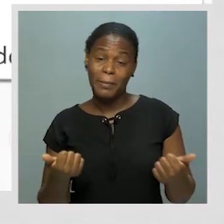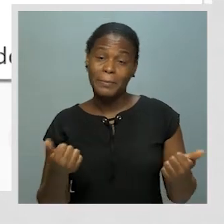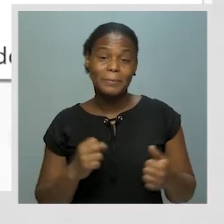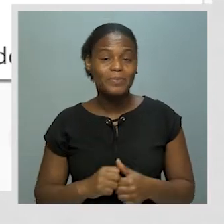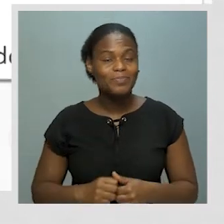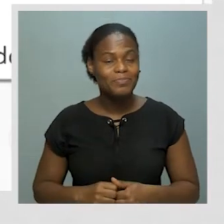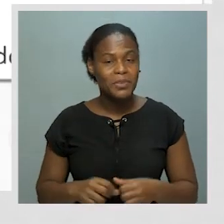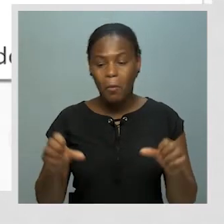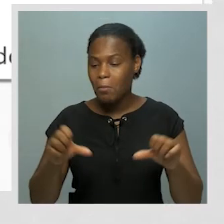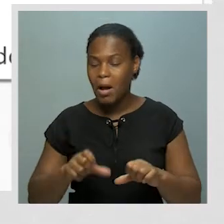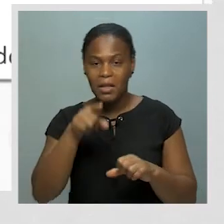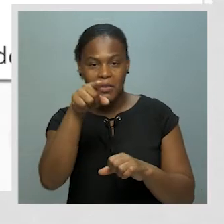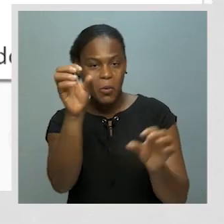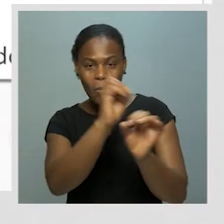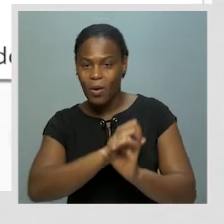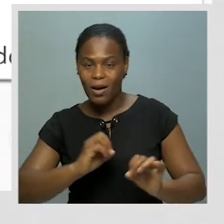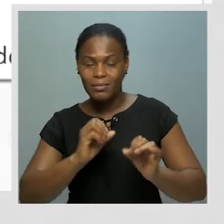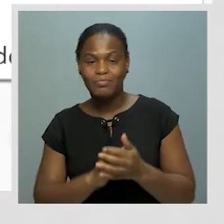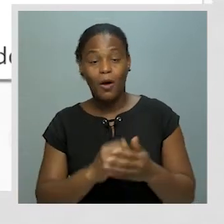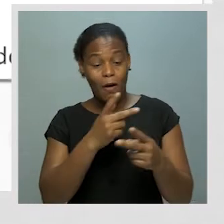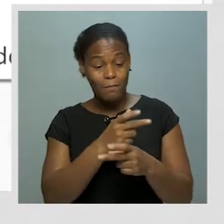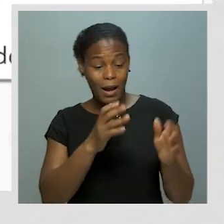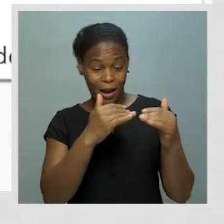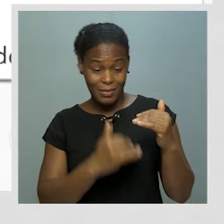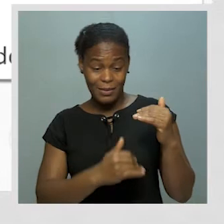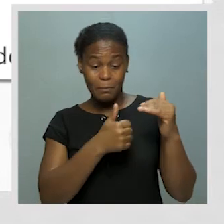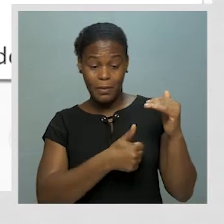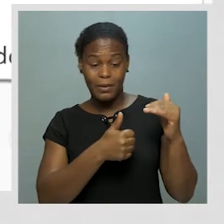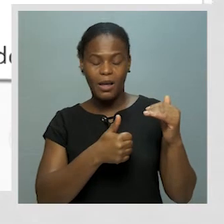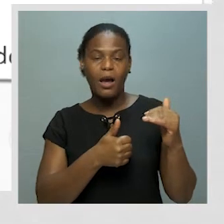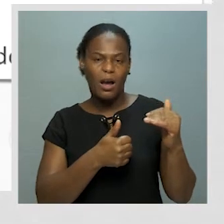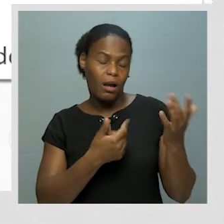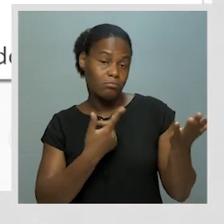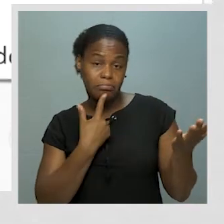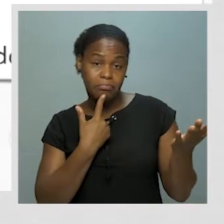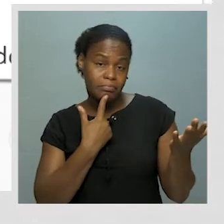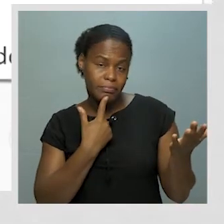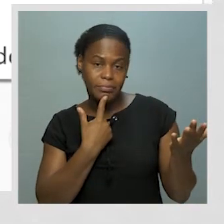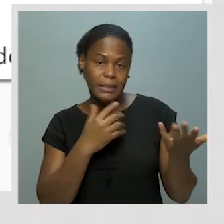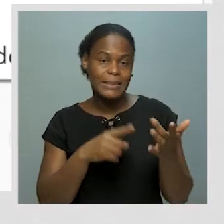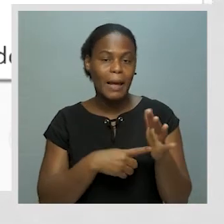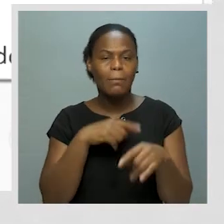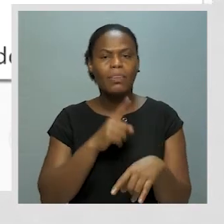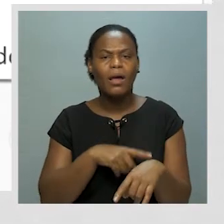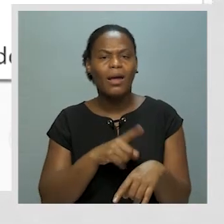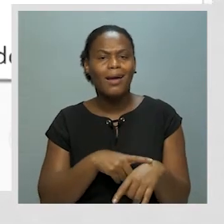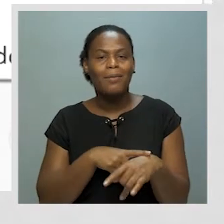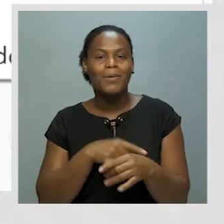saúde. Não há nenhum mal em ti. E aqui nesta segunda parte é muito perceptível na